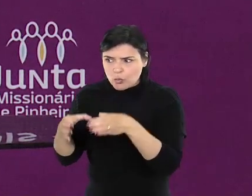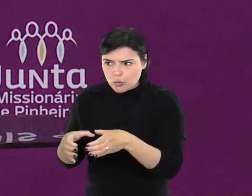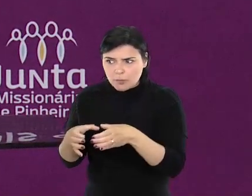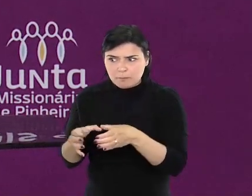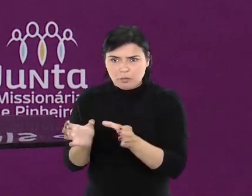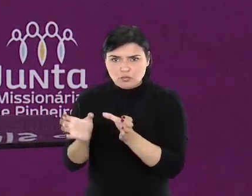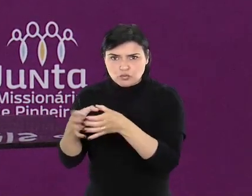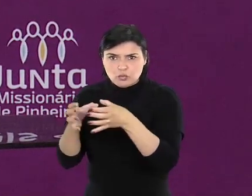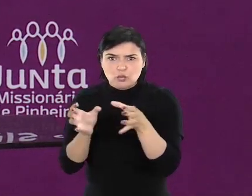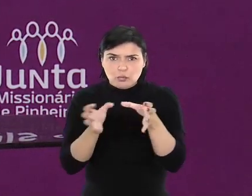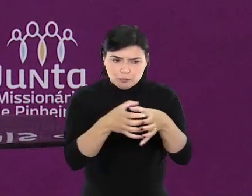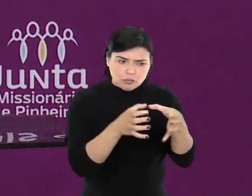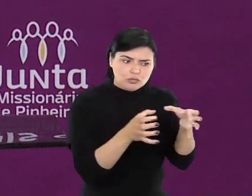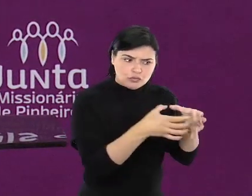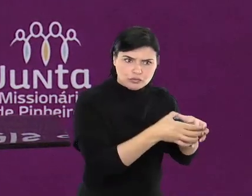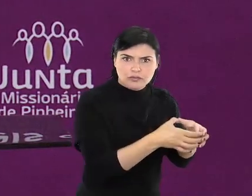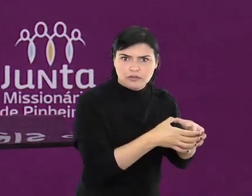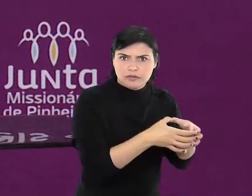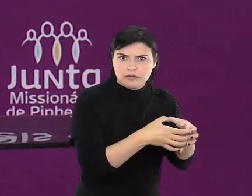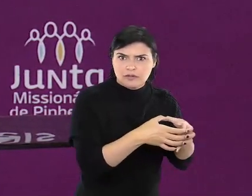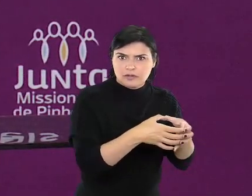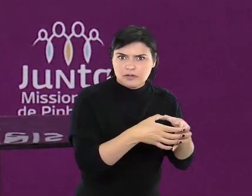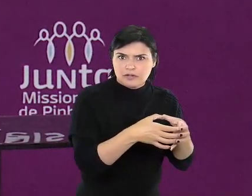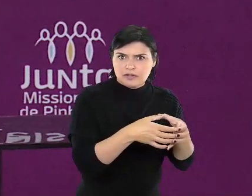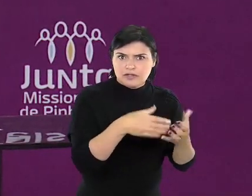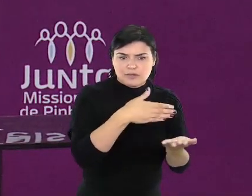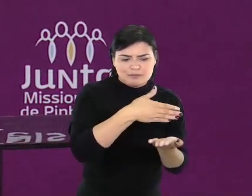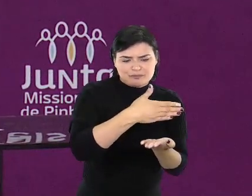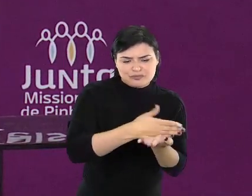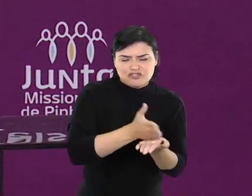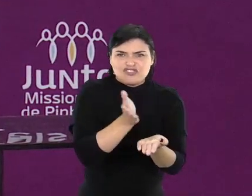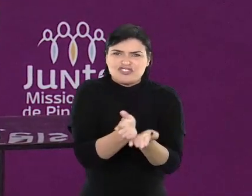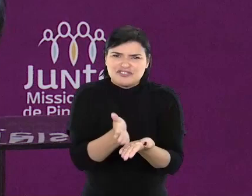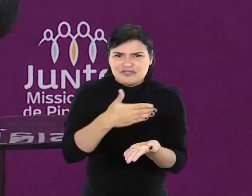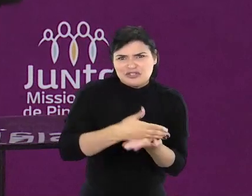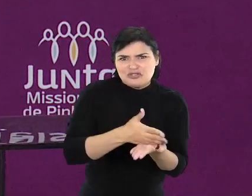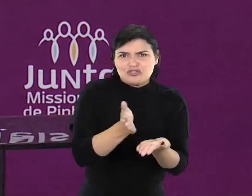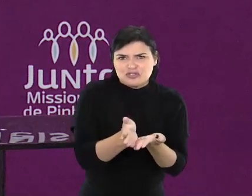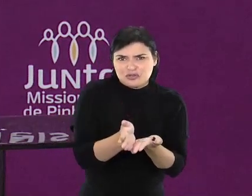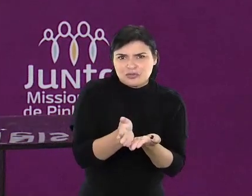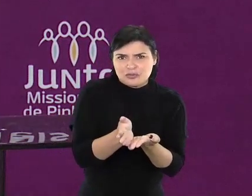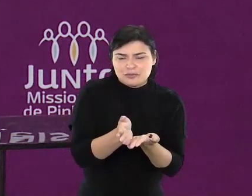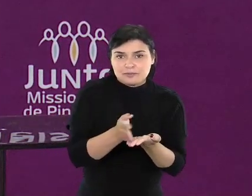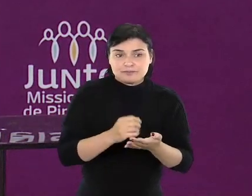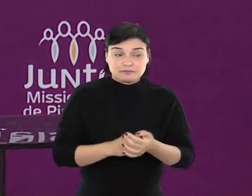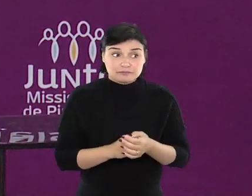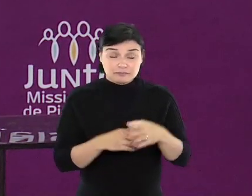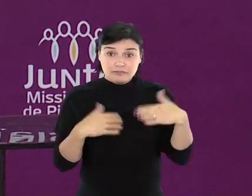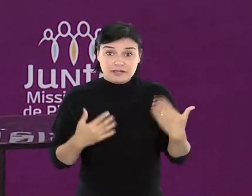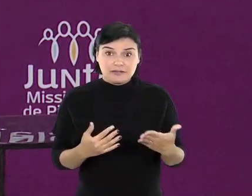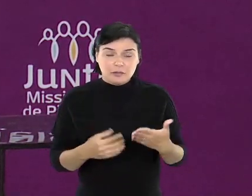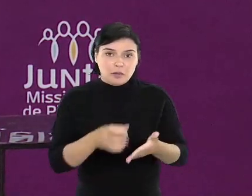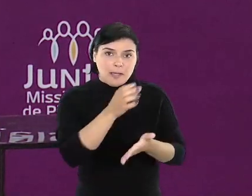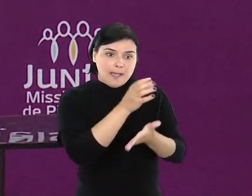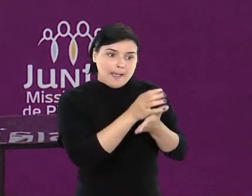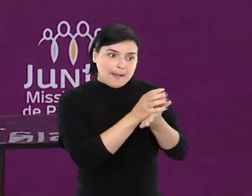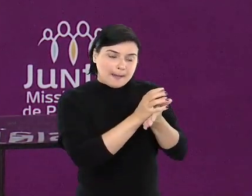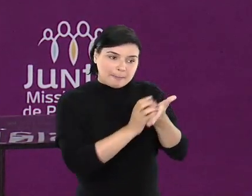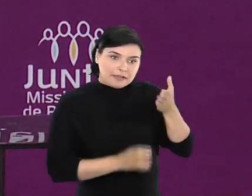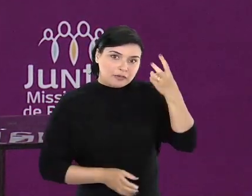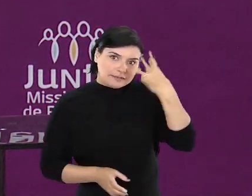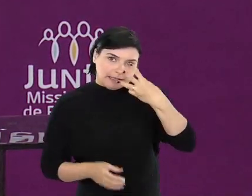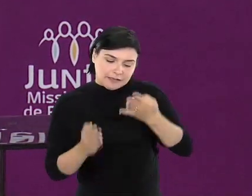que Paulo começa o texto do Capítulo de 3 dizendo eu porém irmãos não